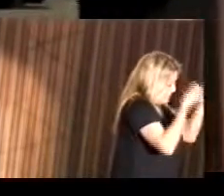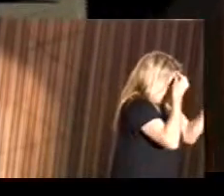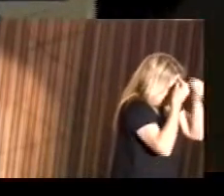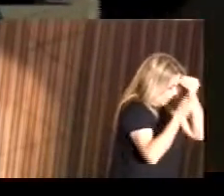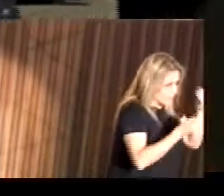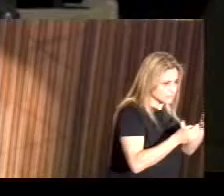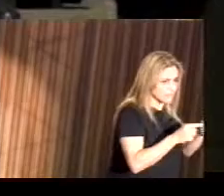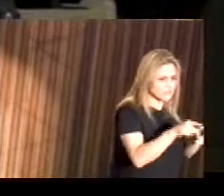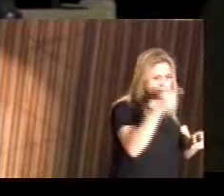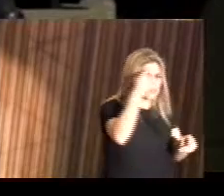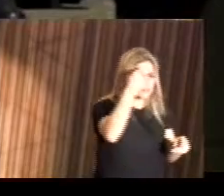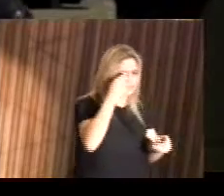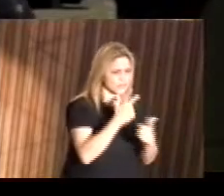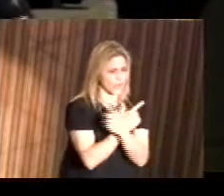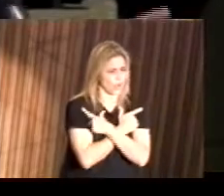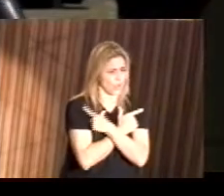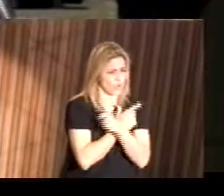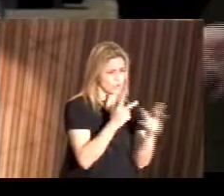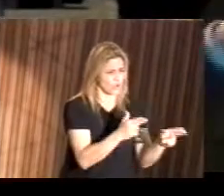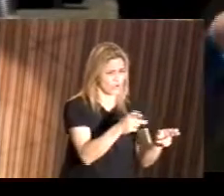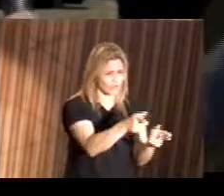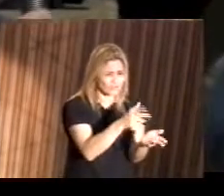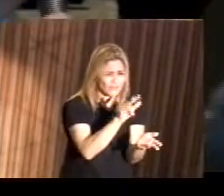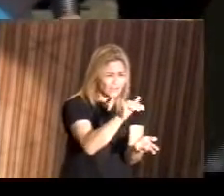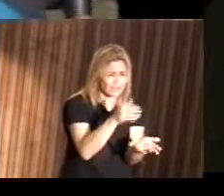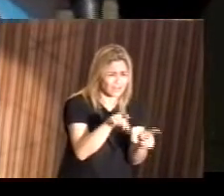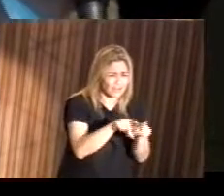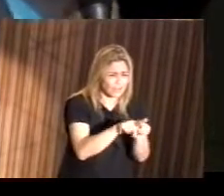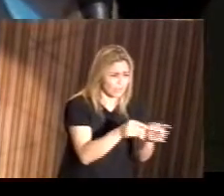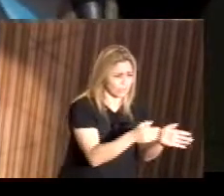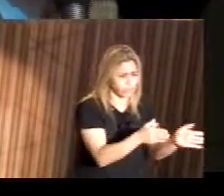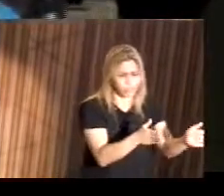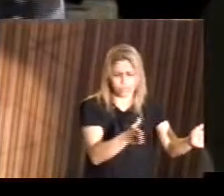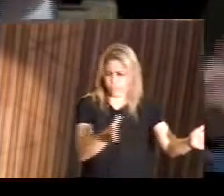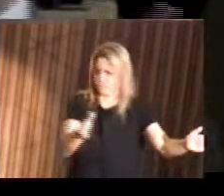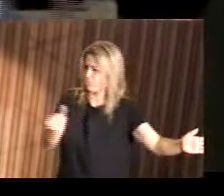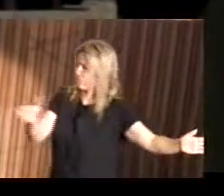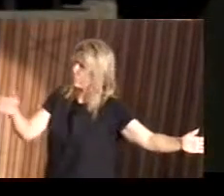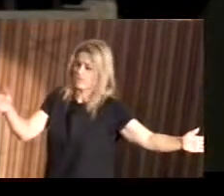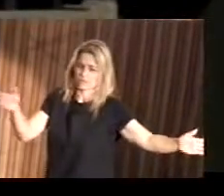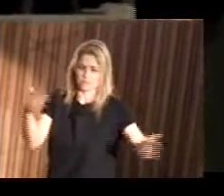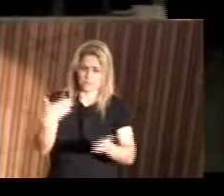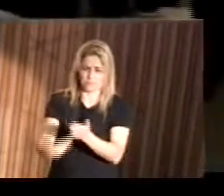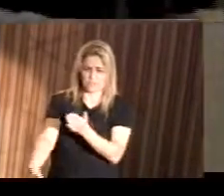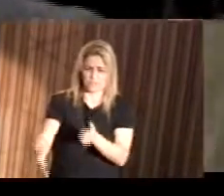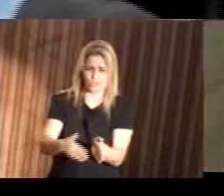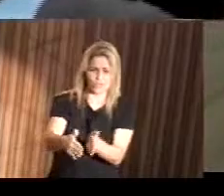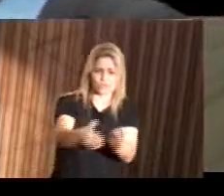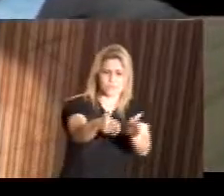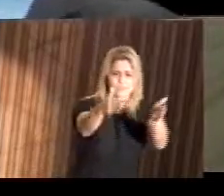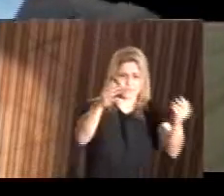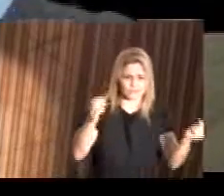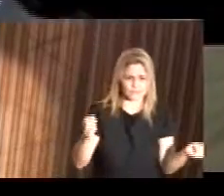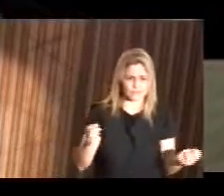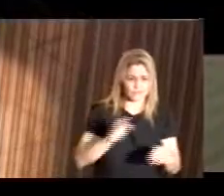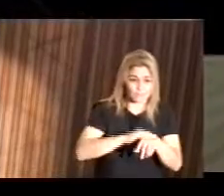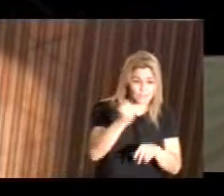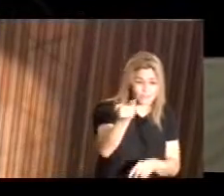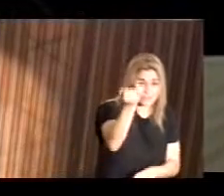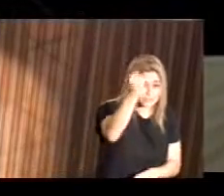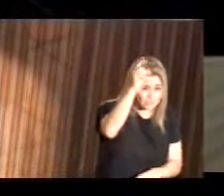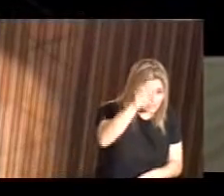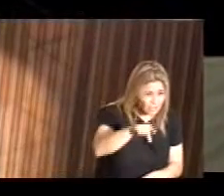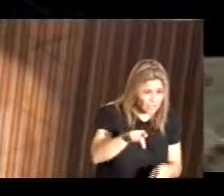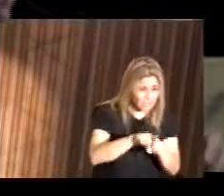Ló. E vou me perder nos caminhos da vida. E olha, a filosofia que domina